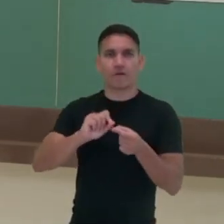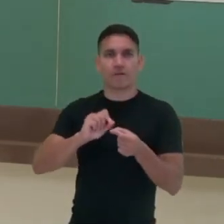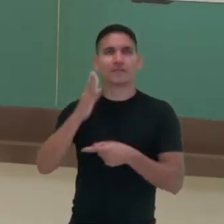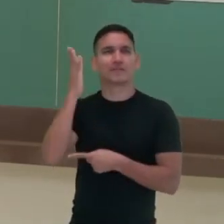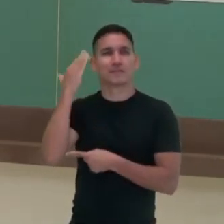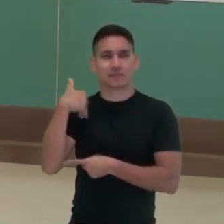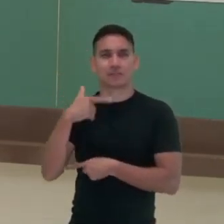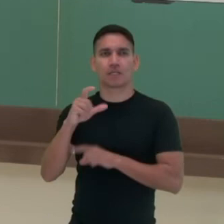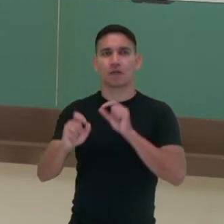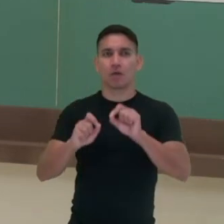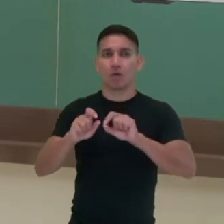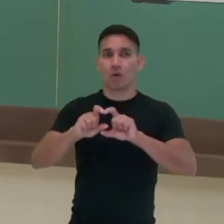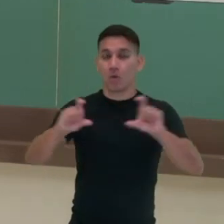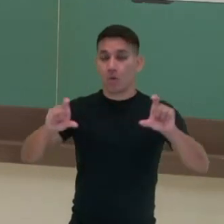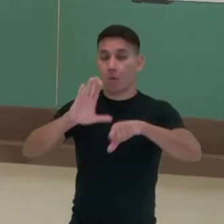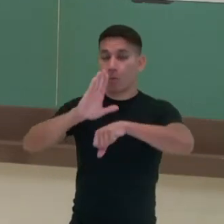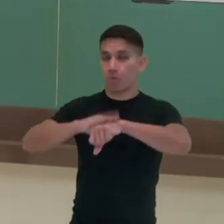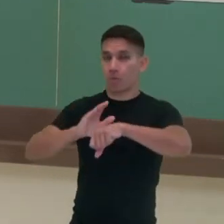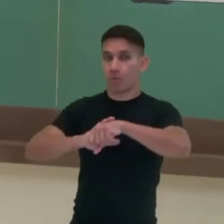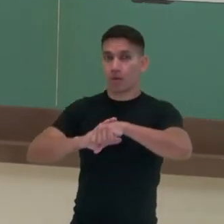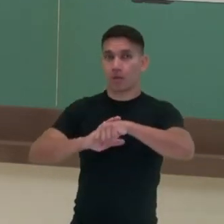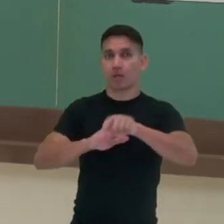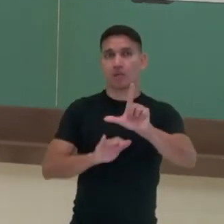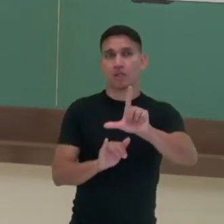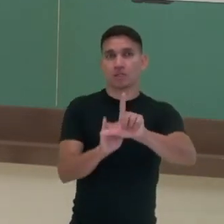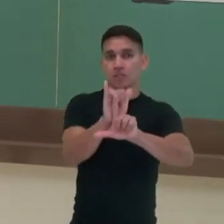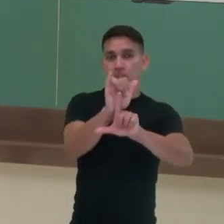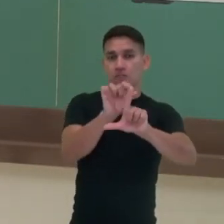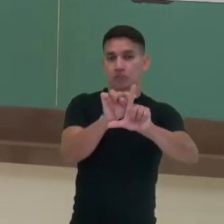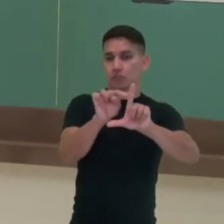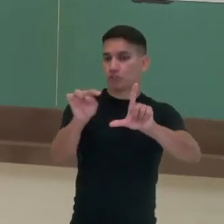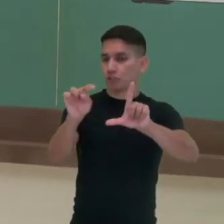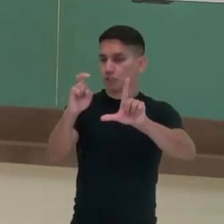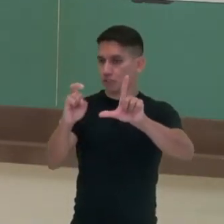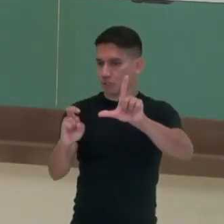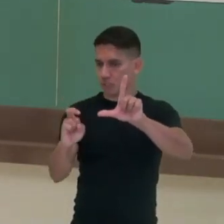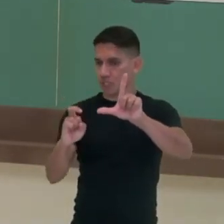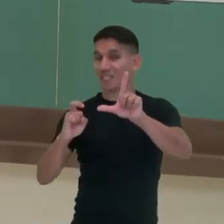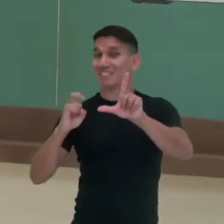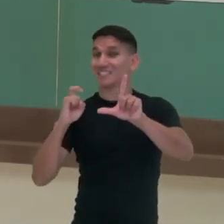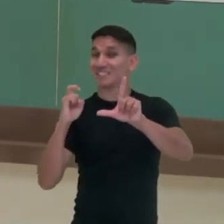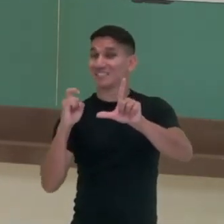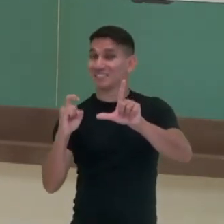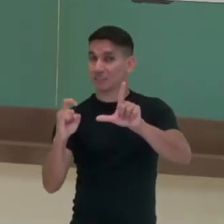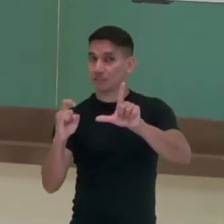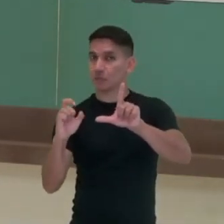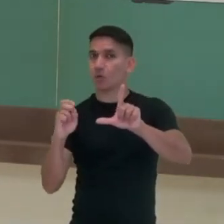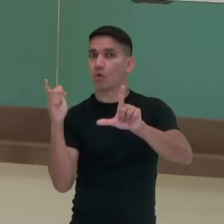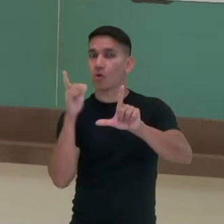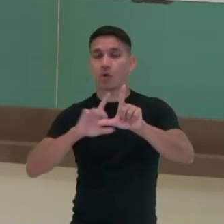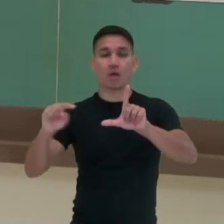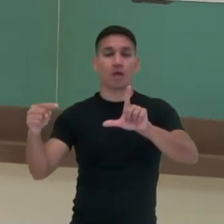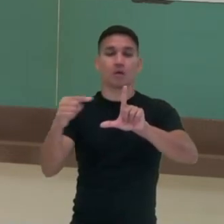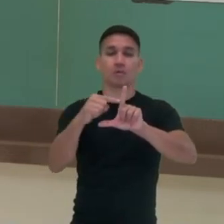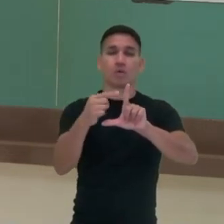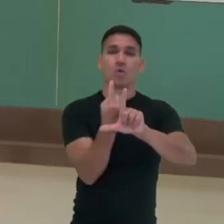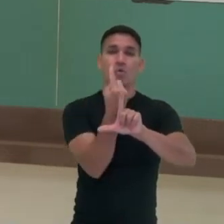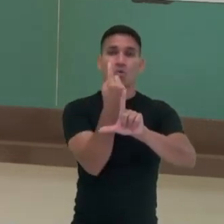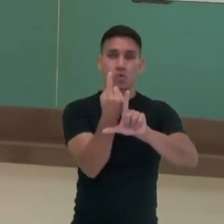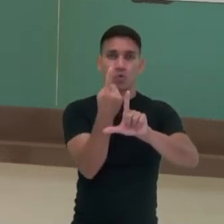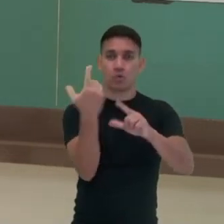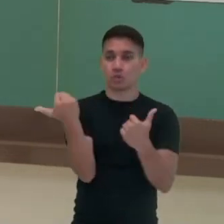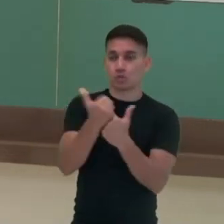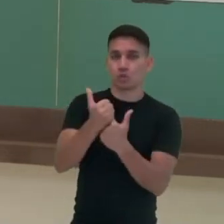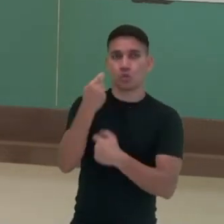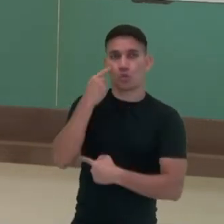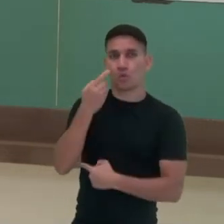sabemos que quando o meu logaritmando for 5, o valor do logaritmo é 1. Então, substituir,